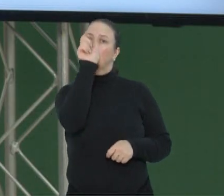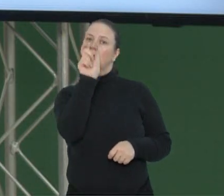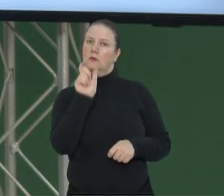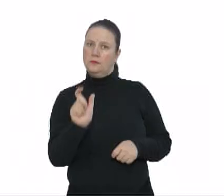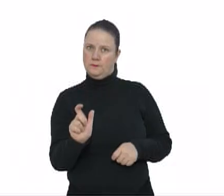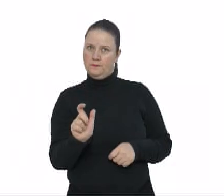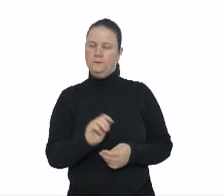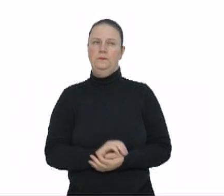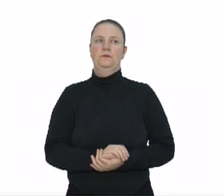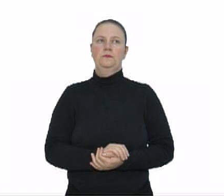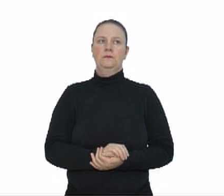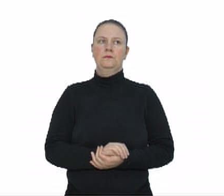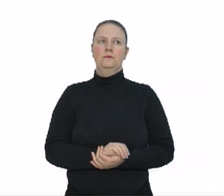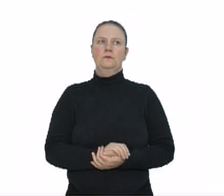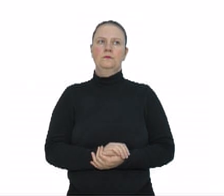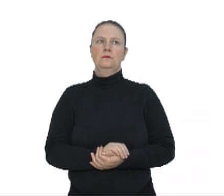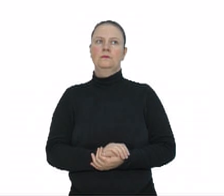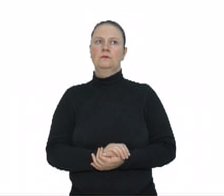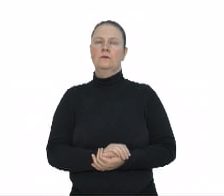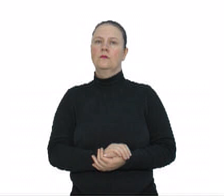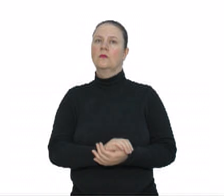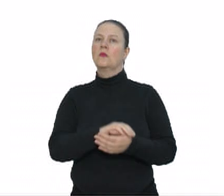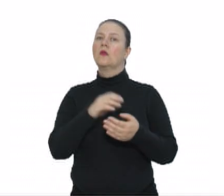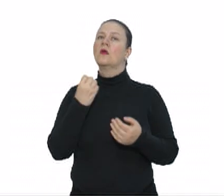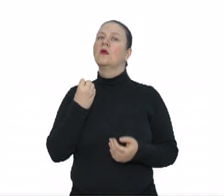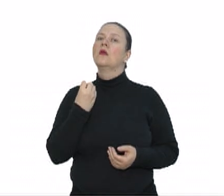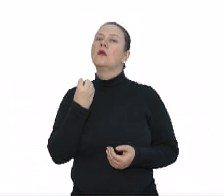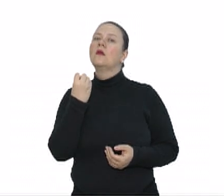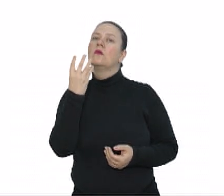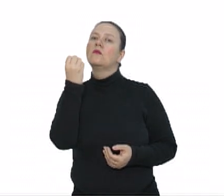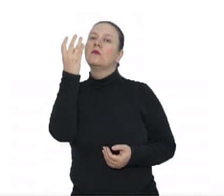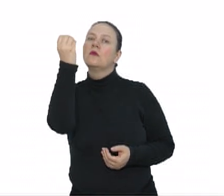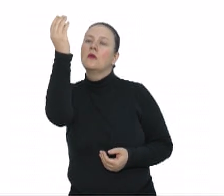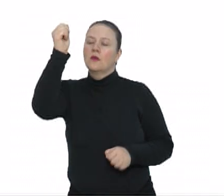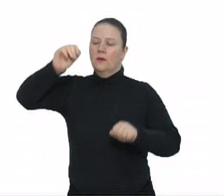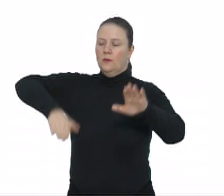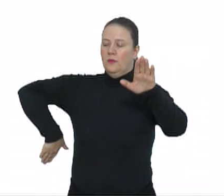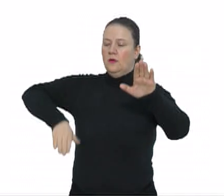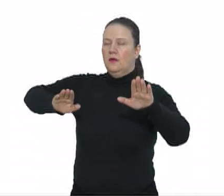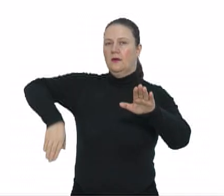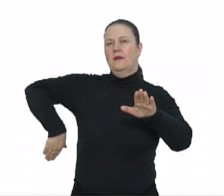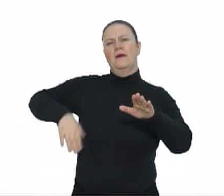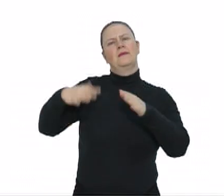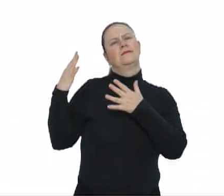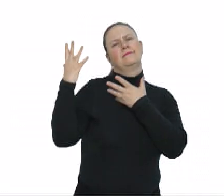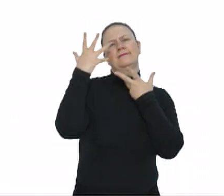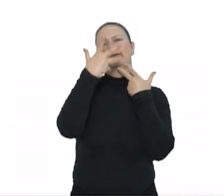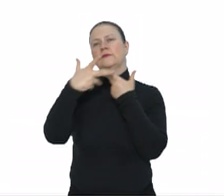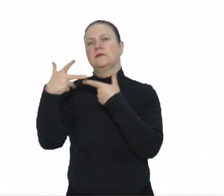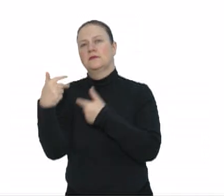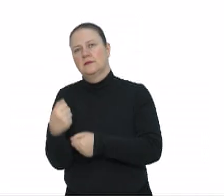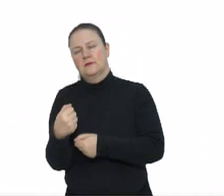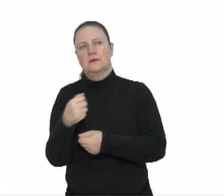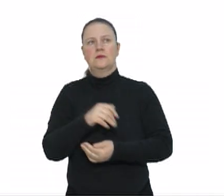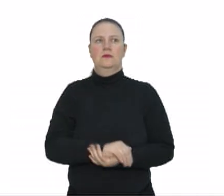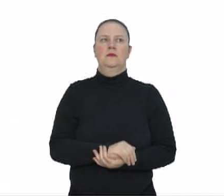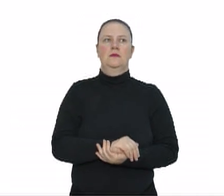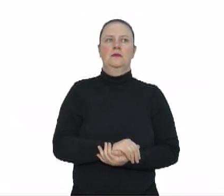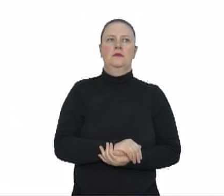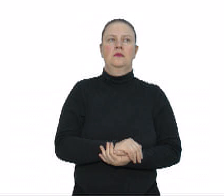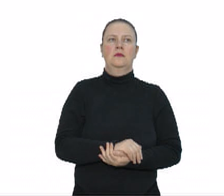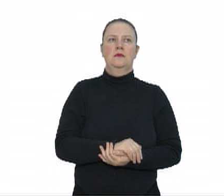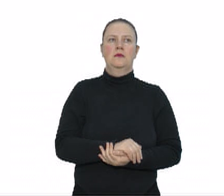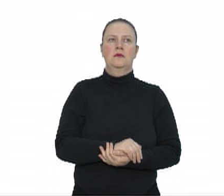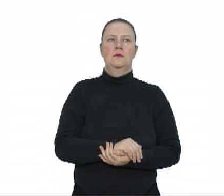vocês. Viajar para la playa es increíble. Es escuchar el oído de las